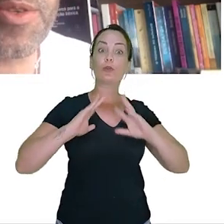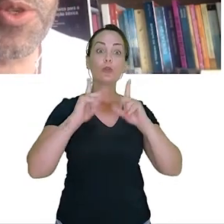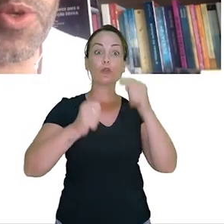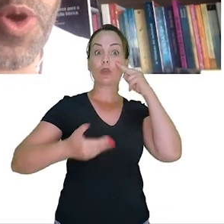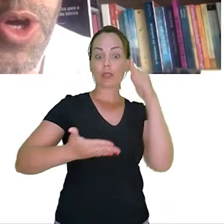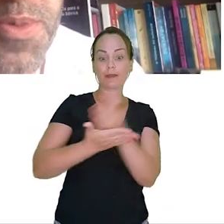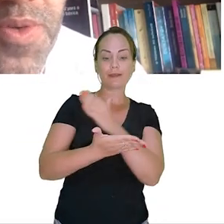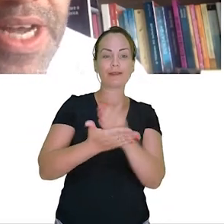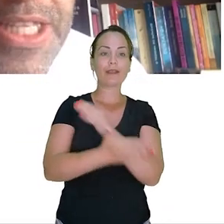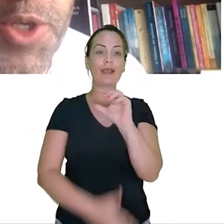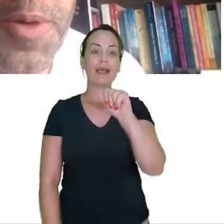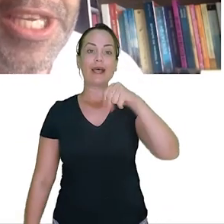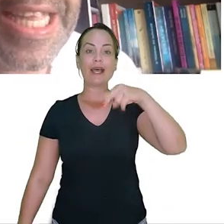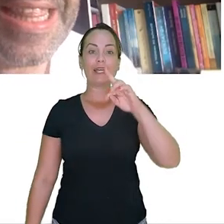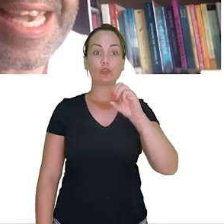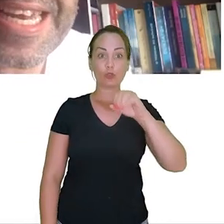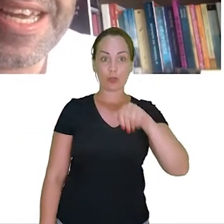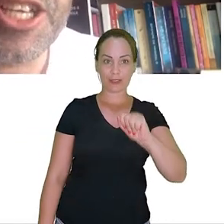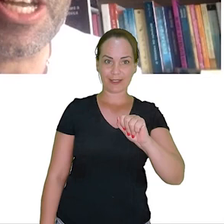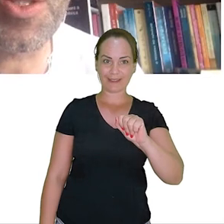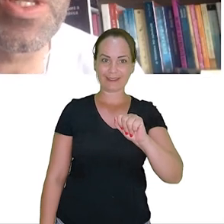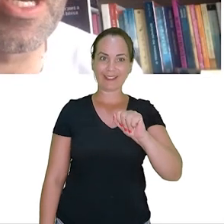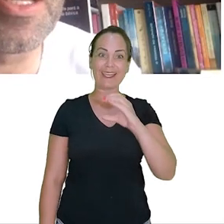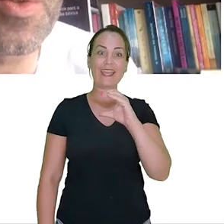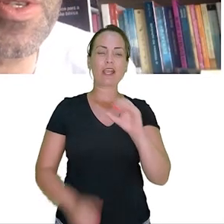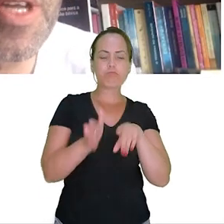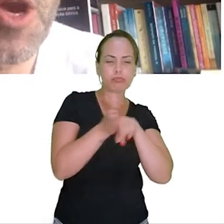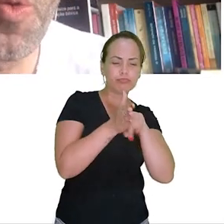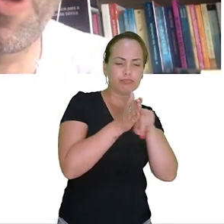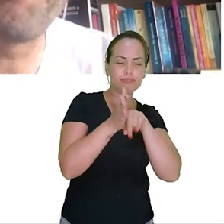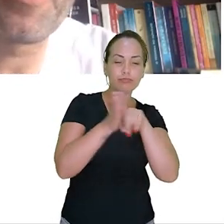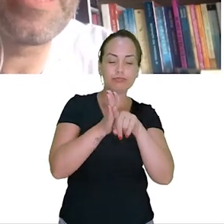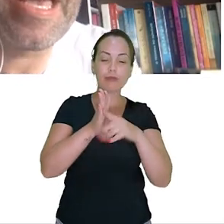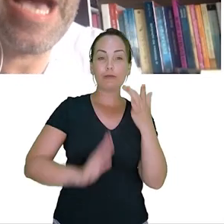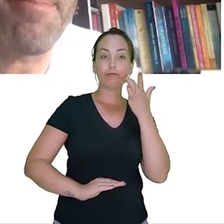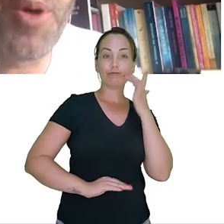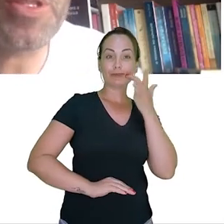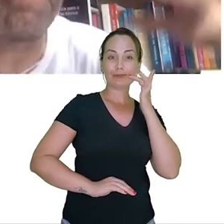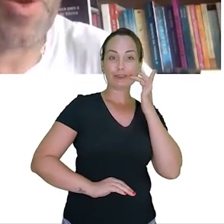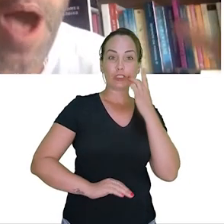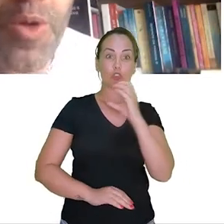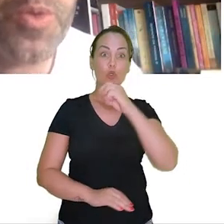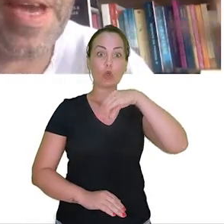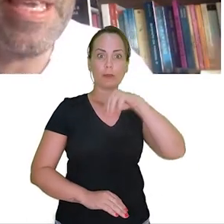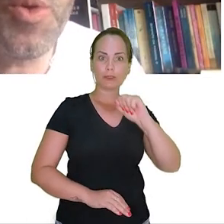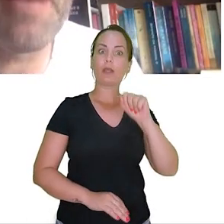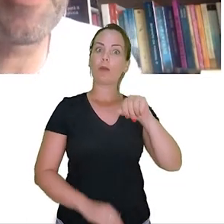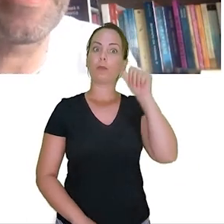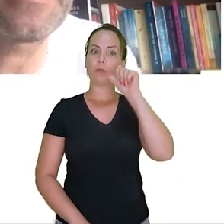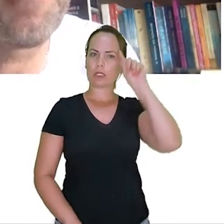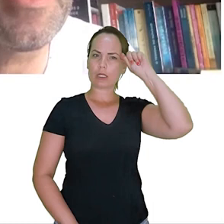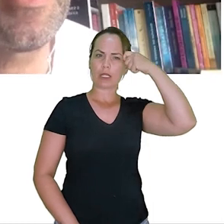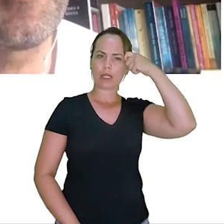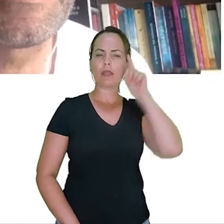a Caça ao Tesouro Cósmico. Antônia é uma menina negra de 14 anos, o cabelo dela aponta para o alto e o